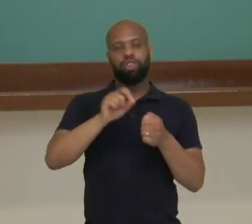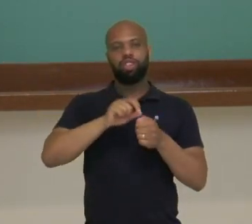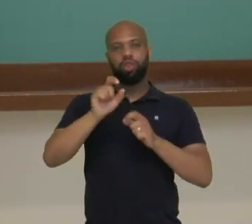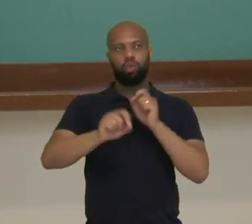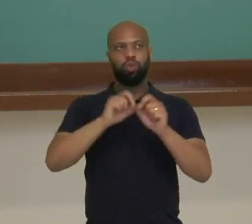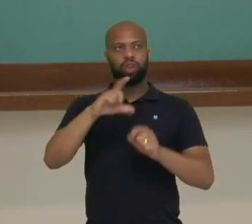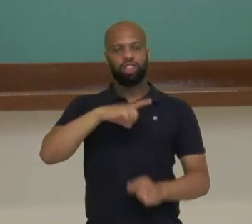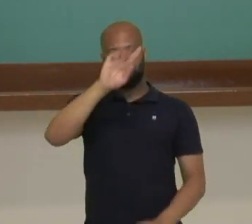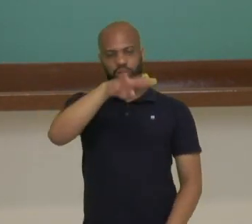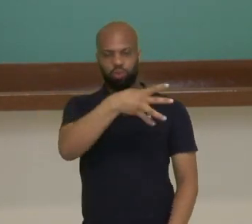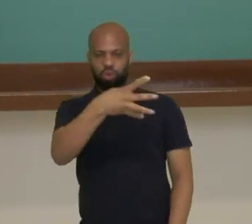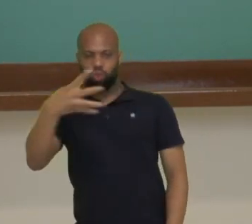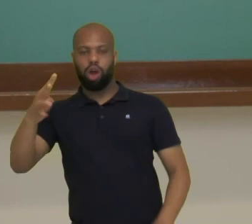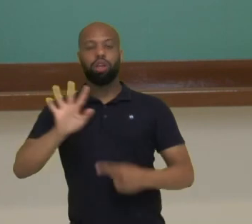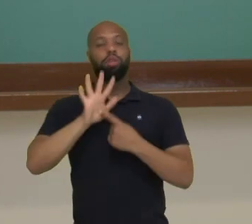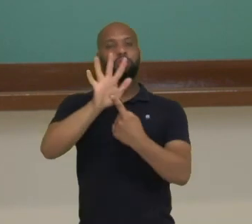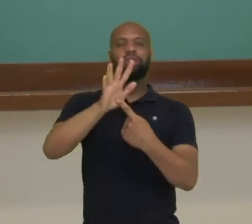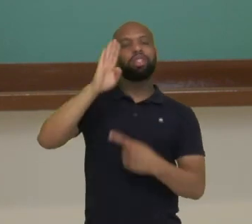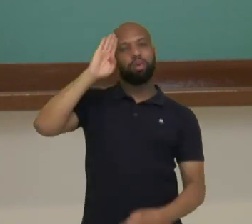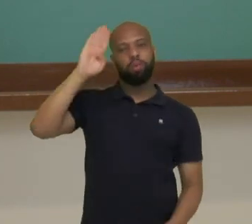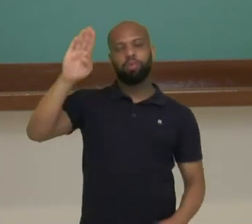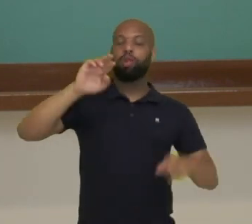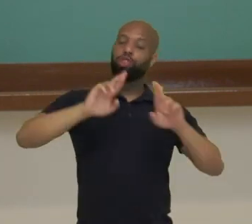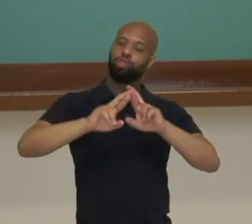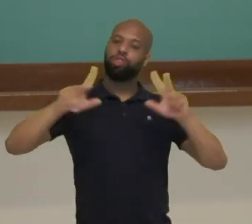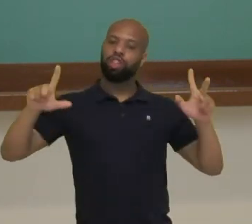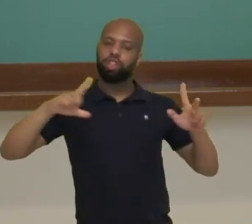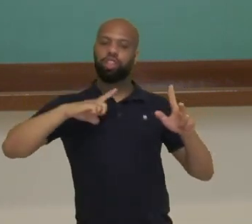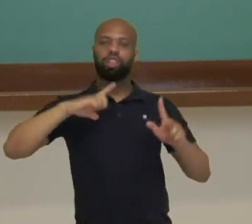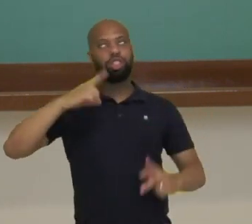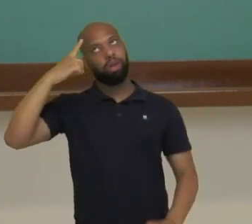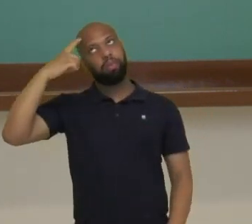quadro expondo as principais diferenças